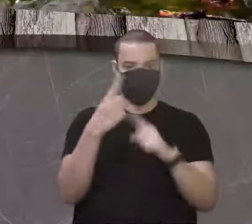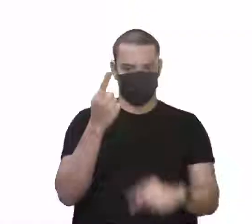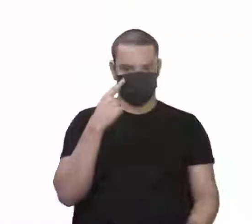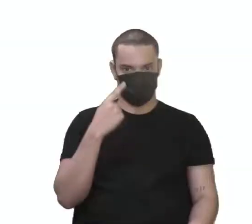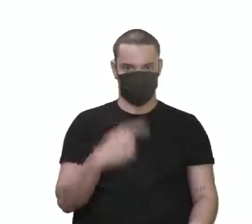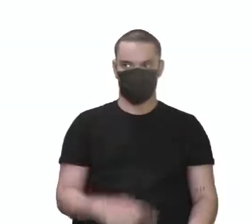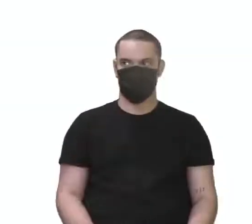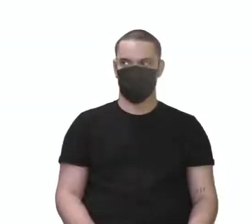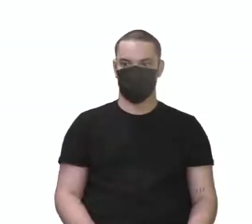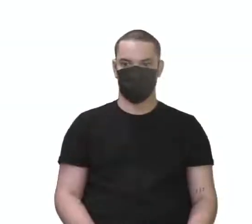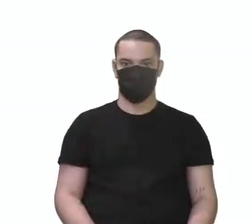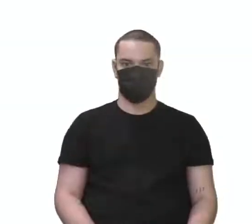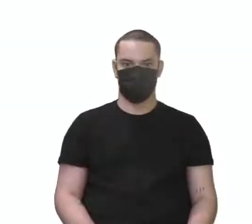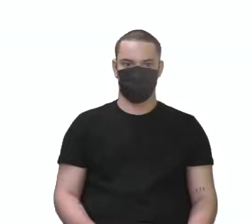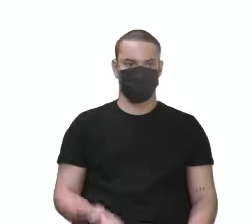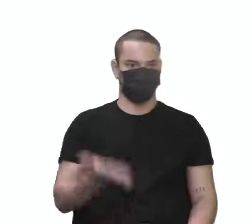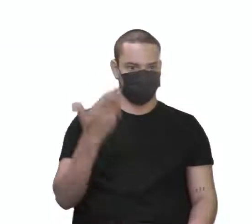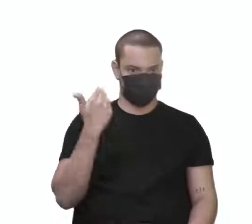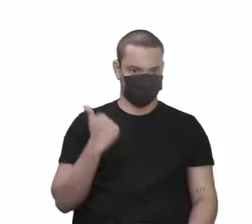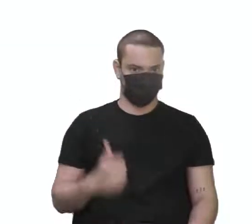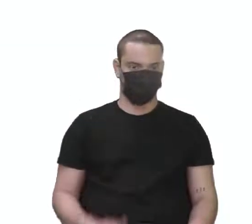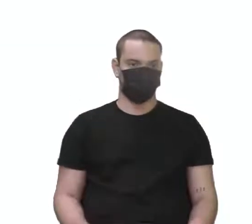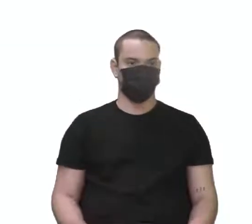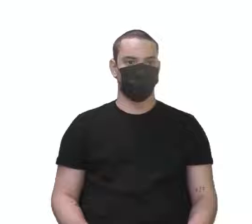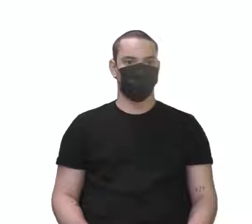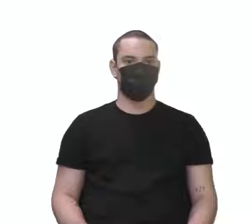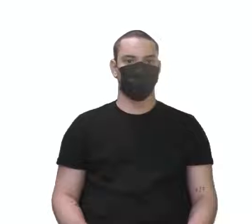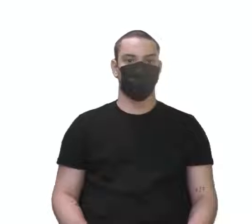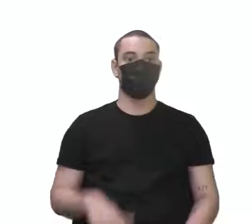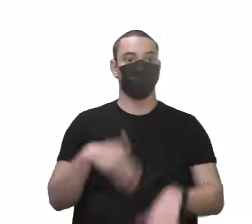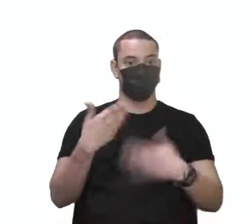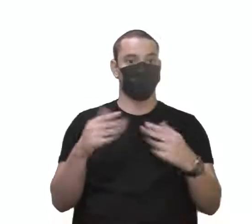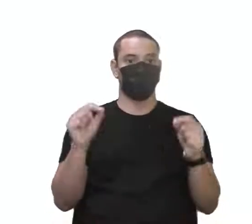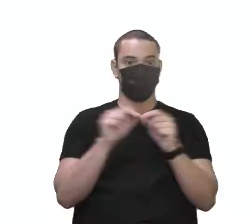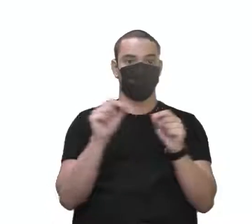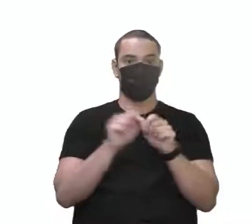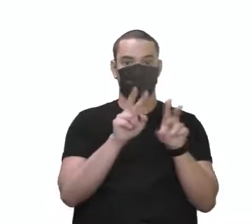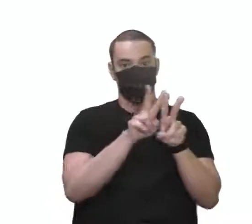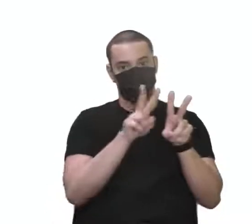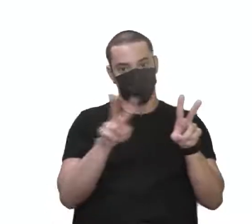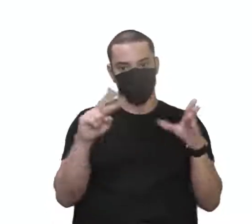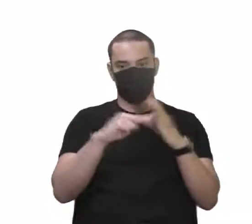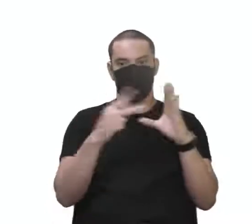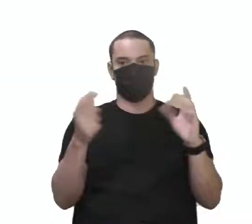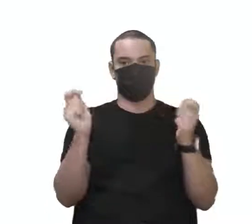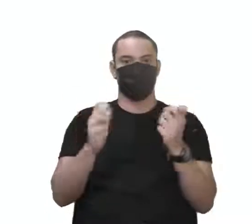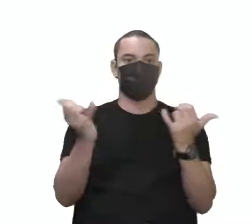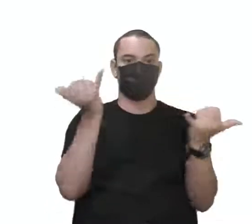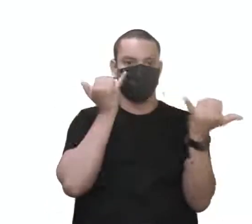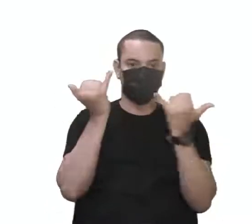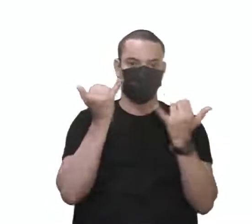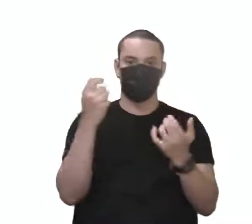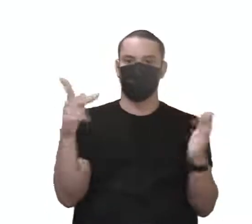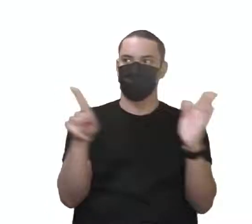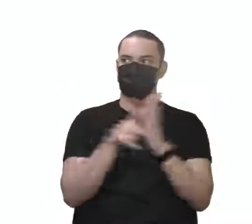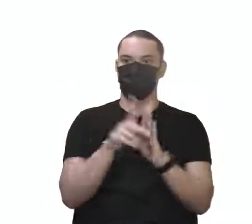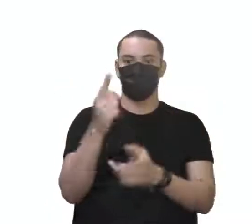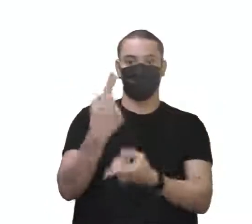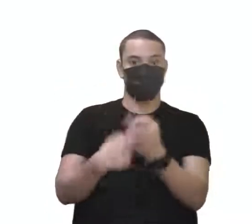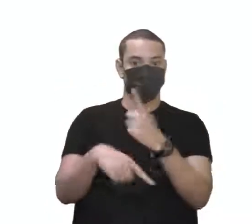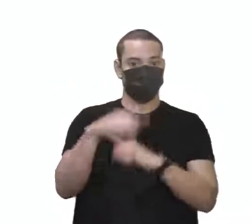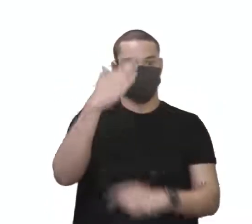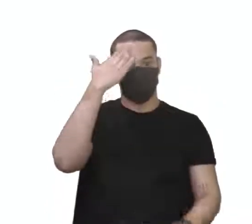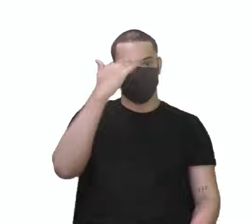lá. Vamos lá? Olha lá. Com o sequenciamento dos genomas, podemos obter informações sobre a linha evolutiva dos